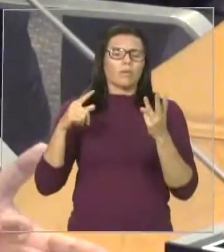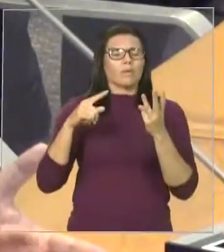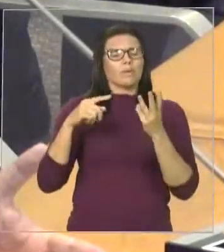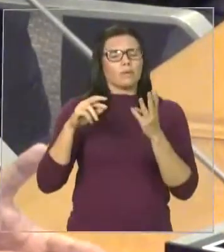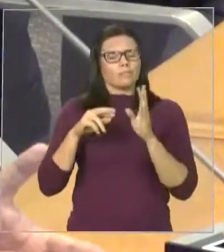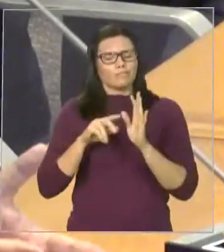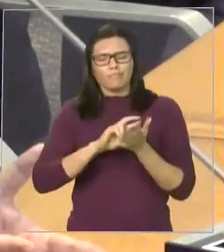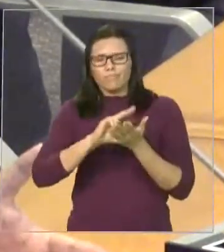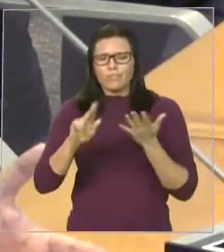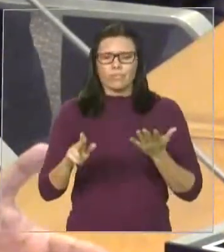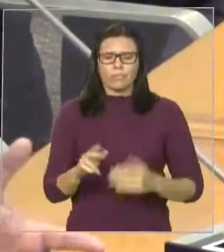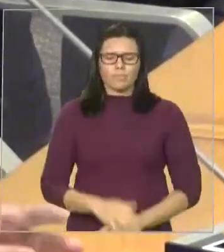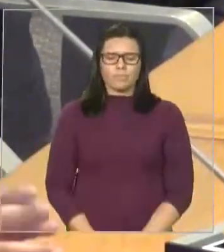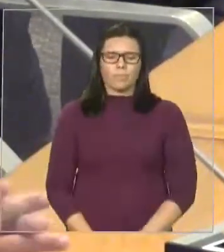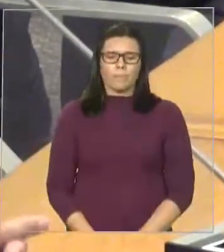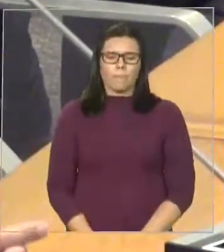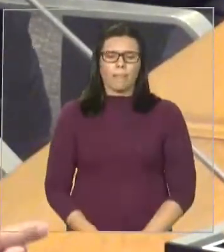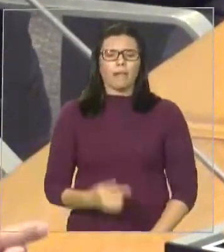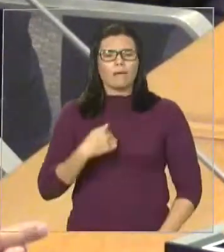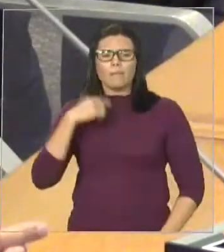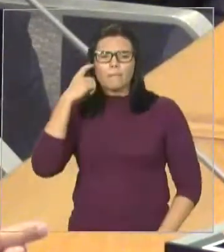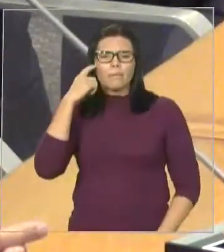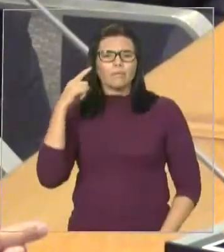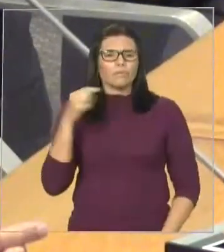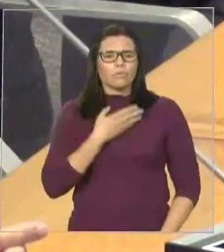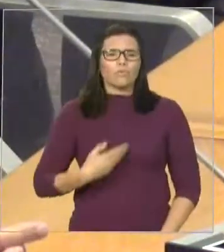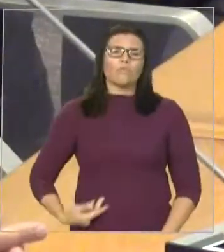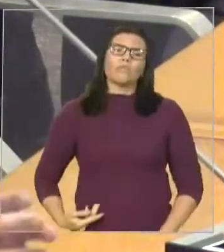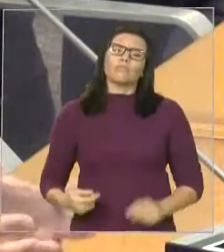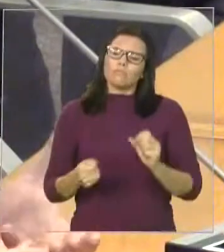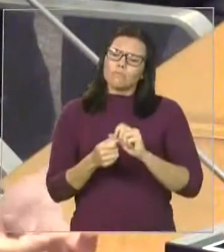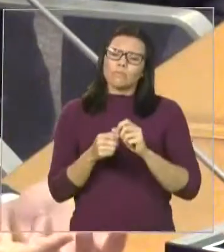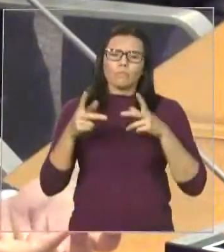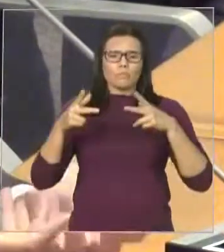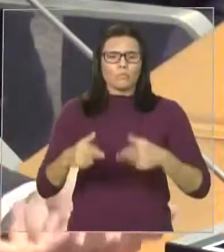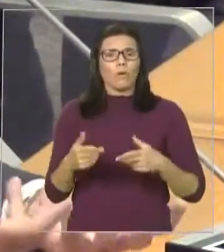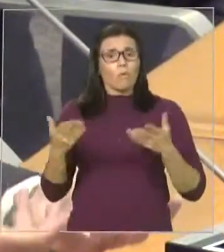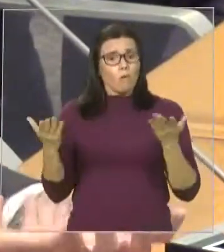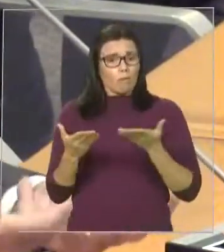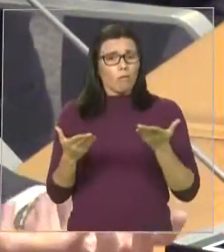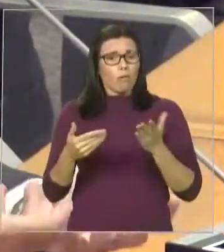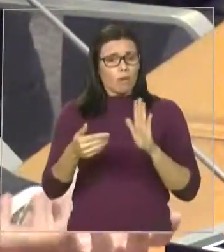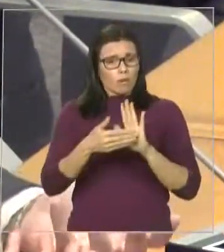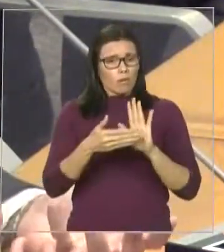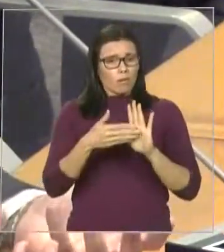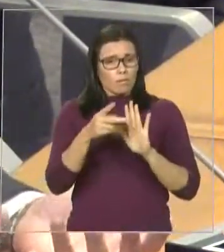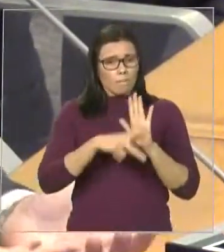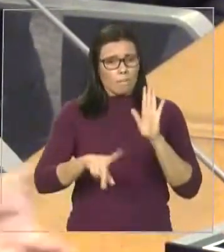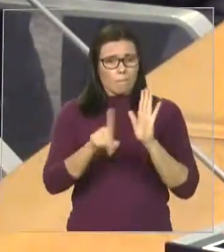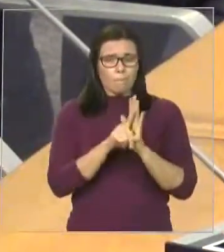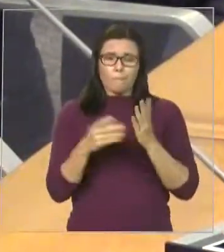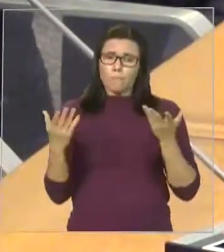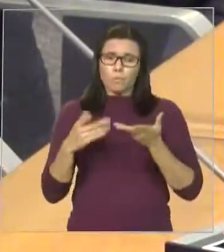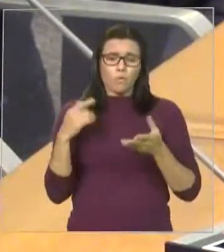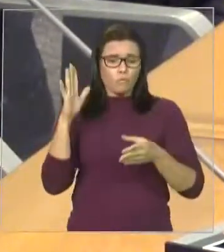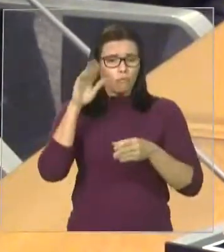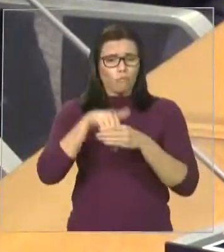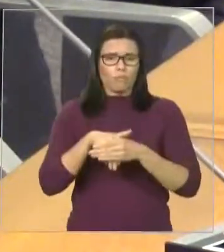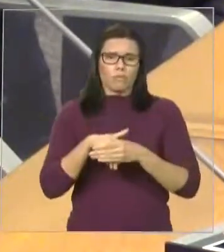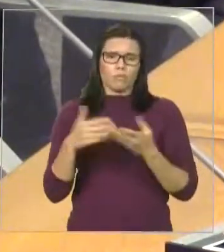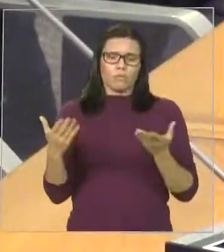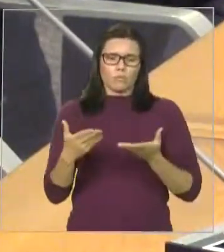um conselho onde não há representante de nenhuma dessas categorias. Isso é um verdadeiro contrassenso por parte do governo. Eu acho que os deputados